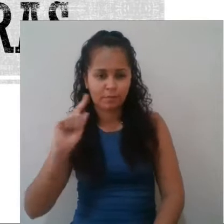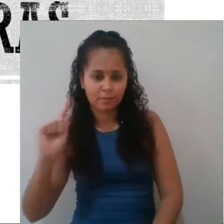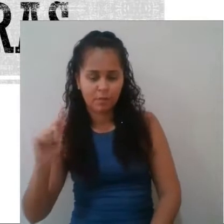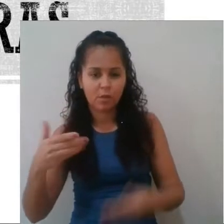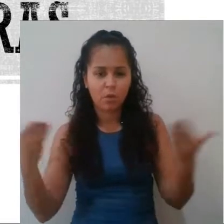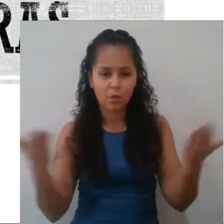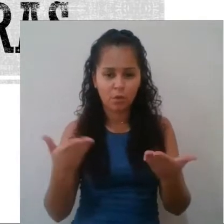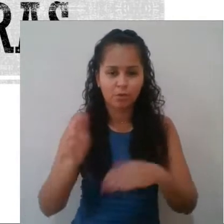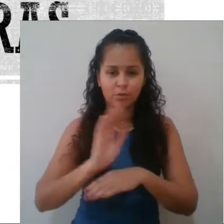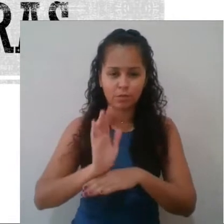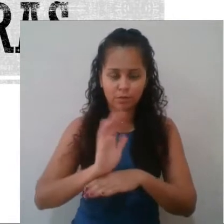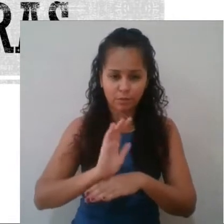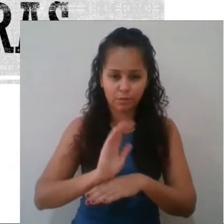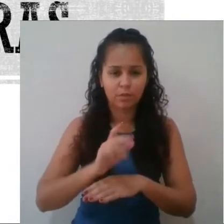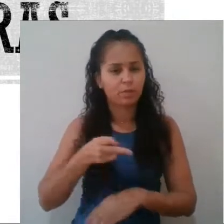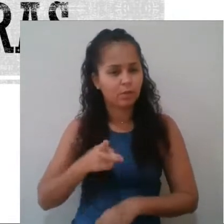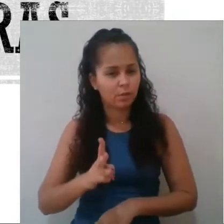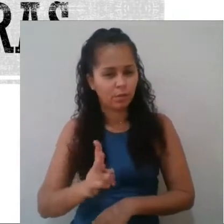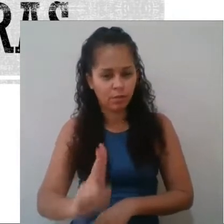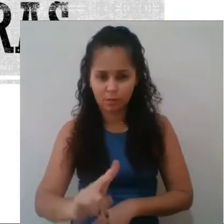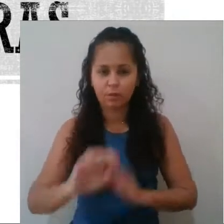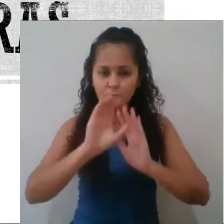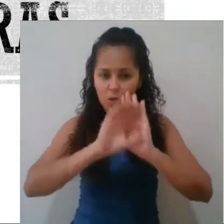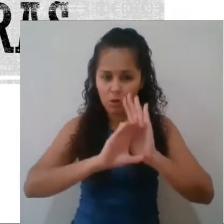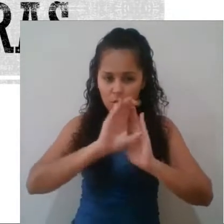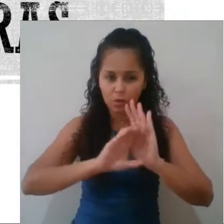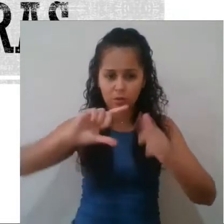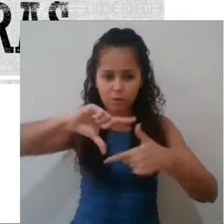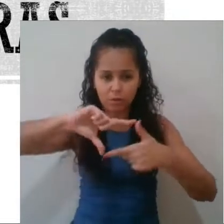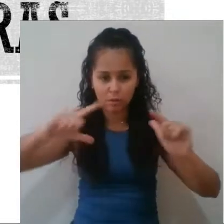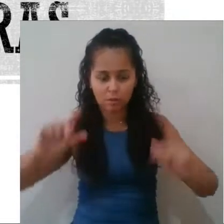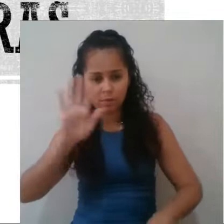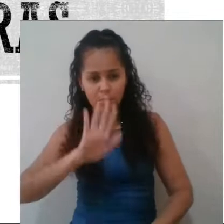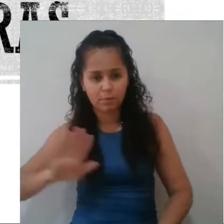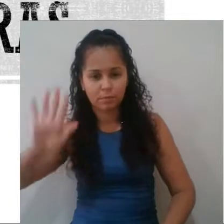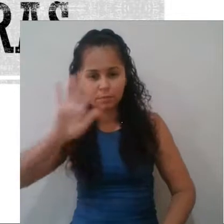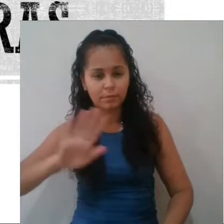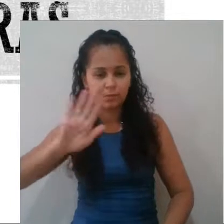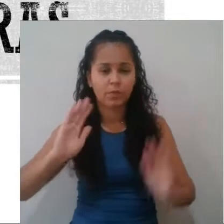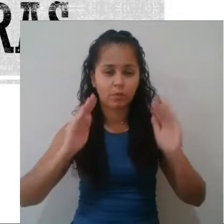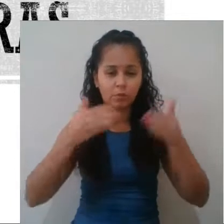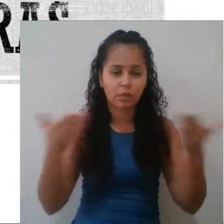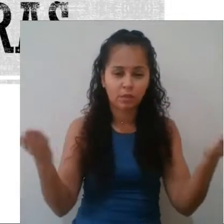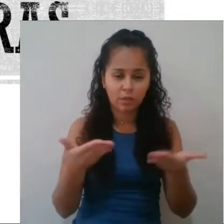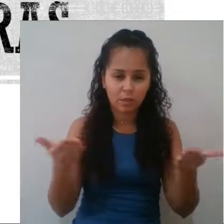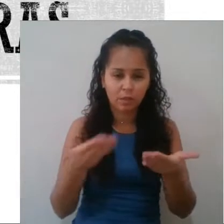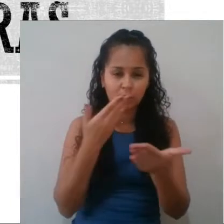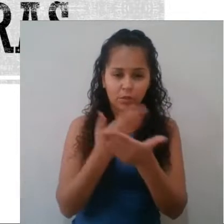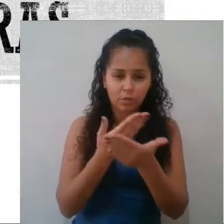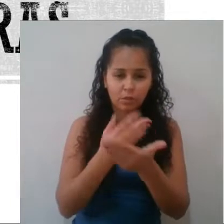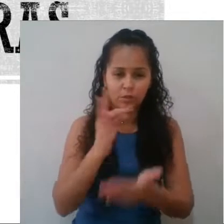e neste vídeo vamos dar continuidade ao conteúdo de geometria espacial, focando agora ao estudo